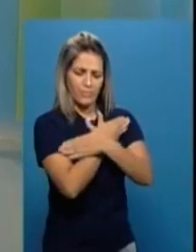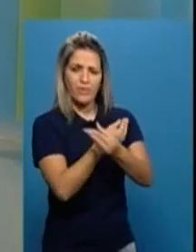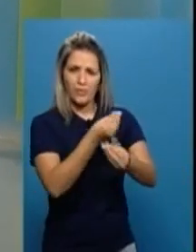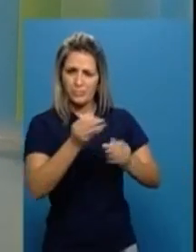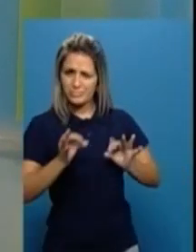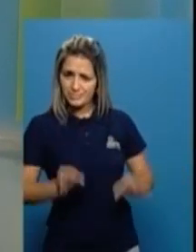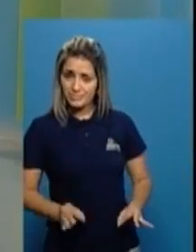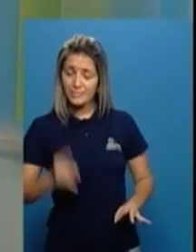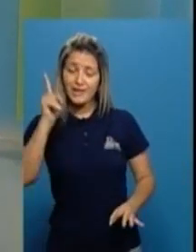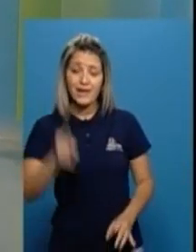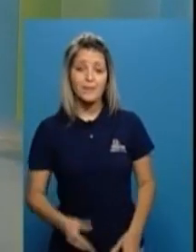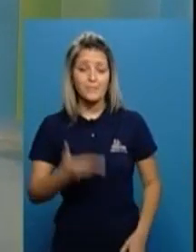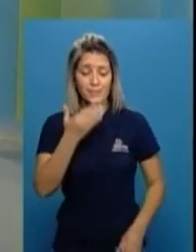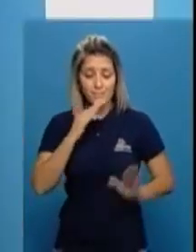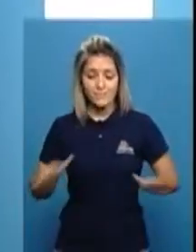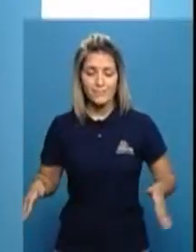estar trabalhando.